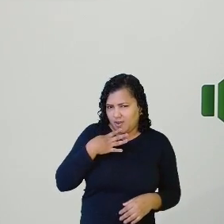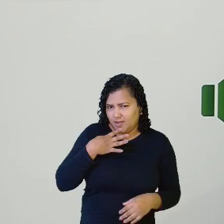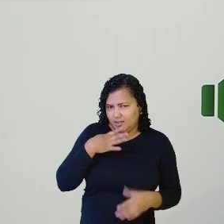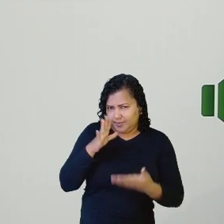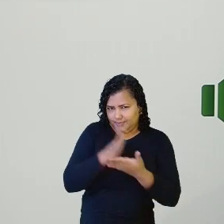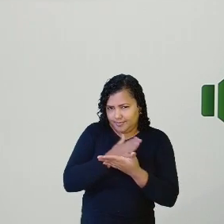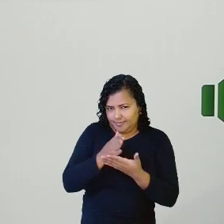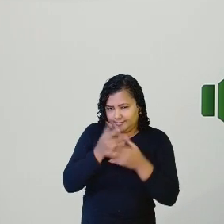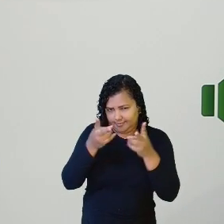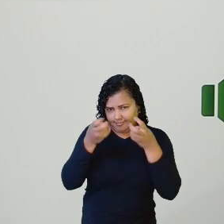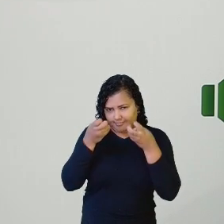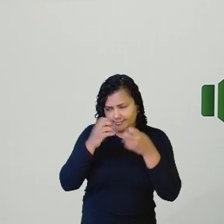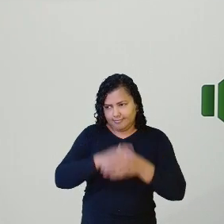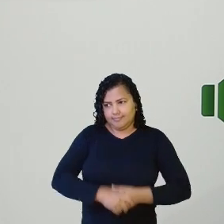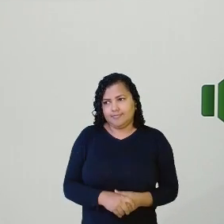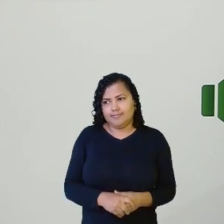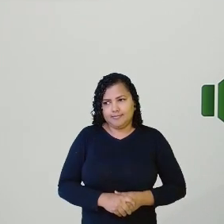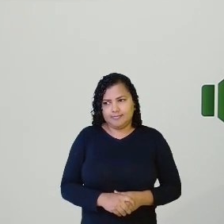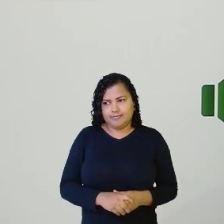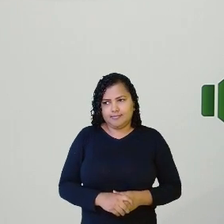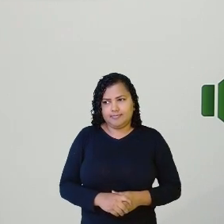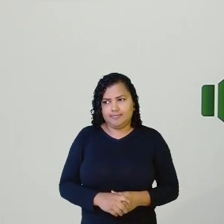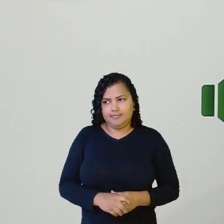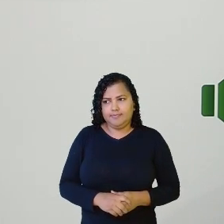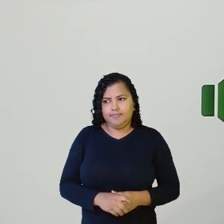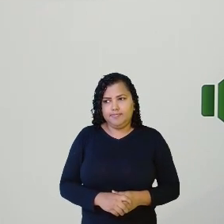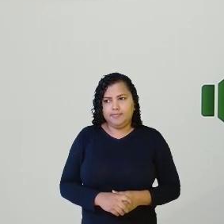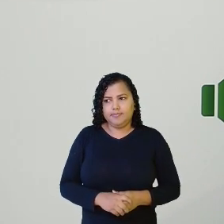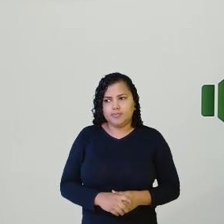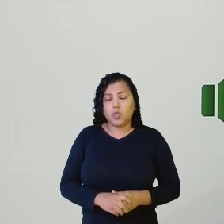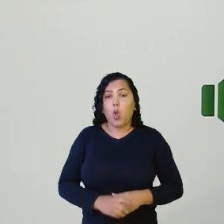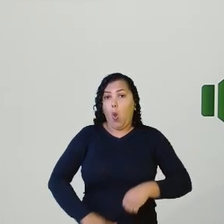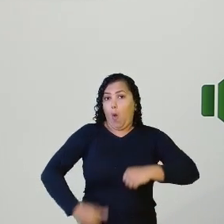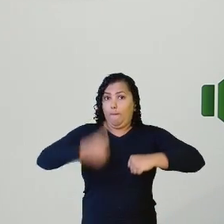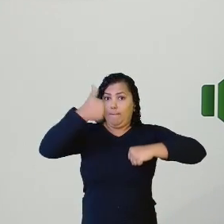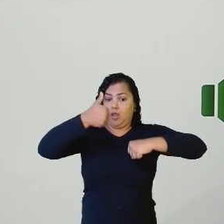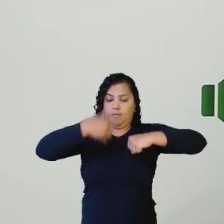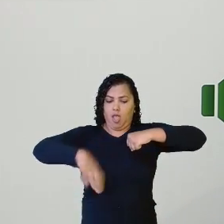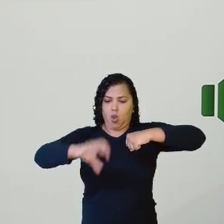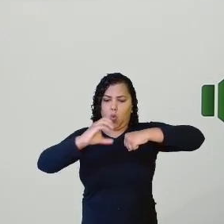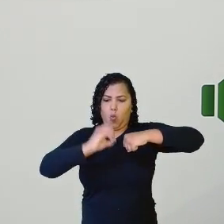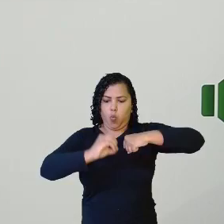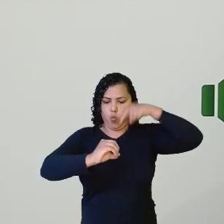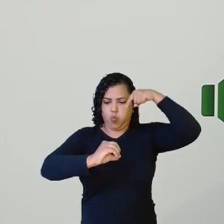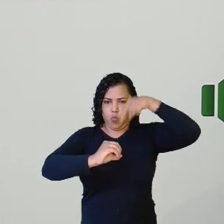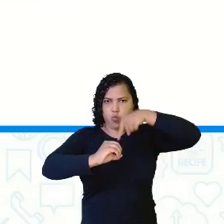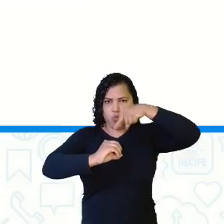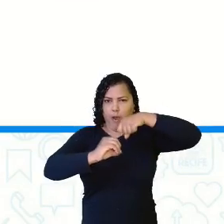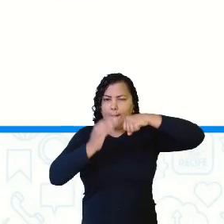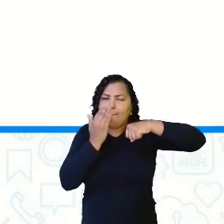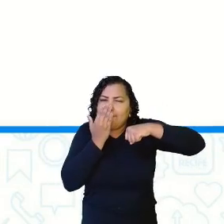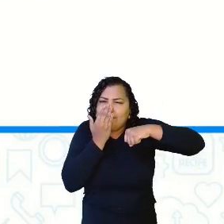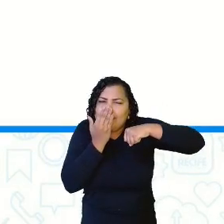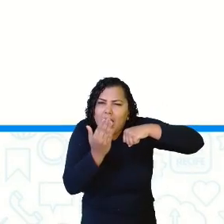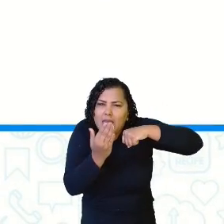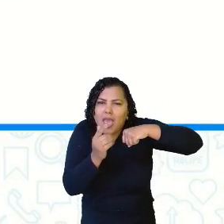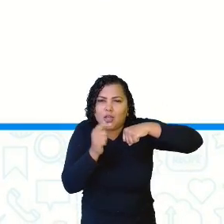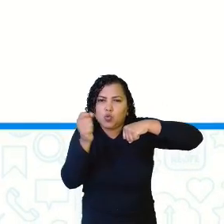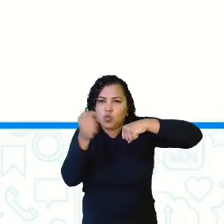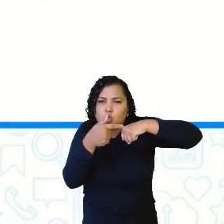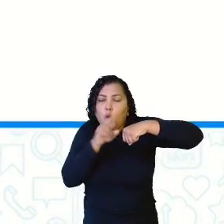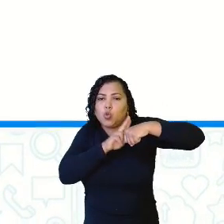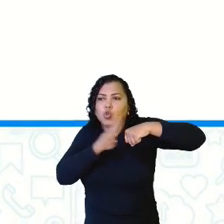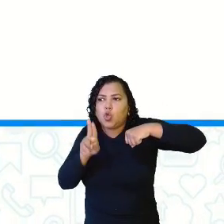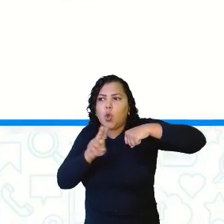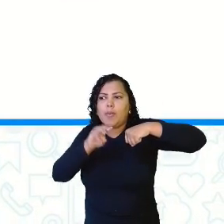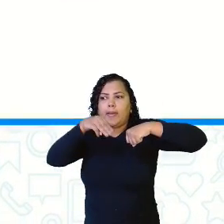deles? Então, vamos conhecê-los? O primeiro planeta que está mais próximo do Sol